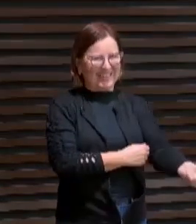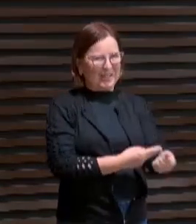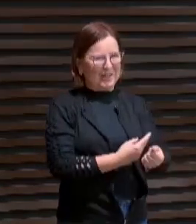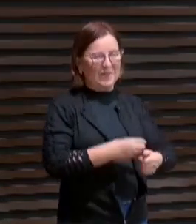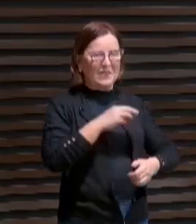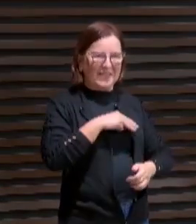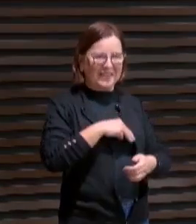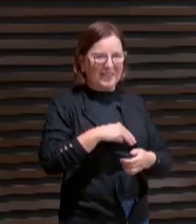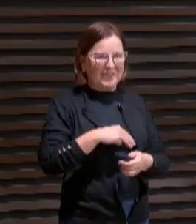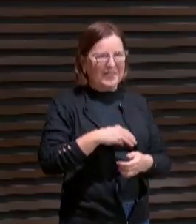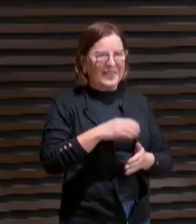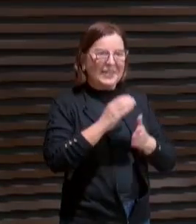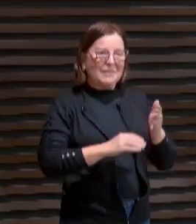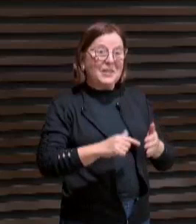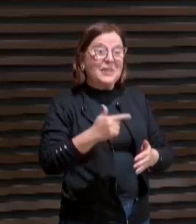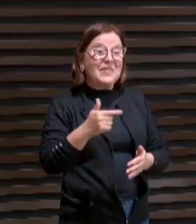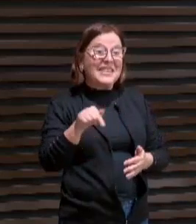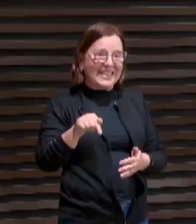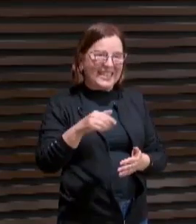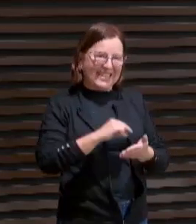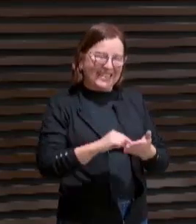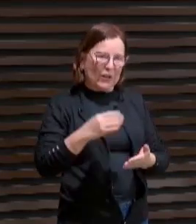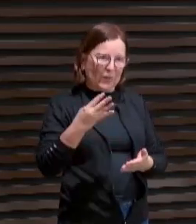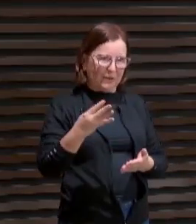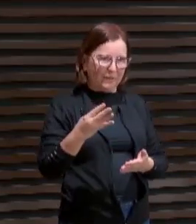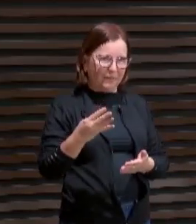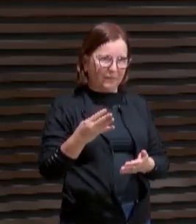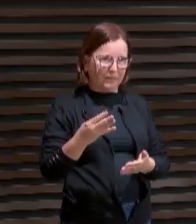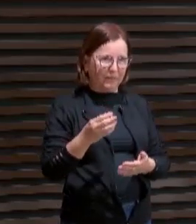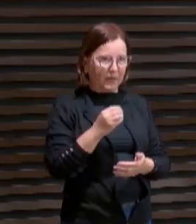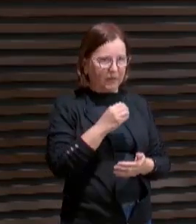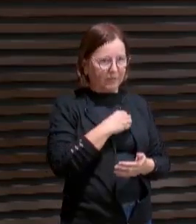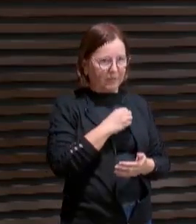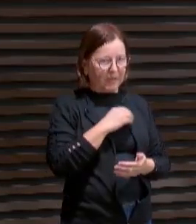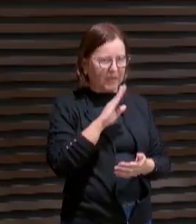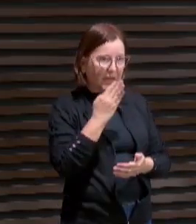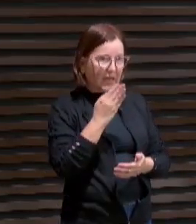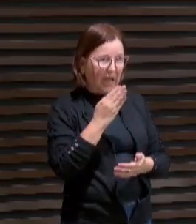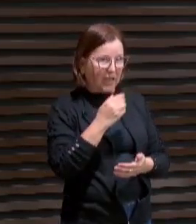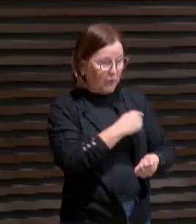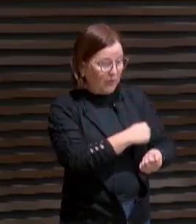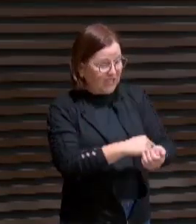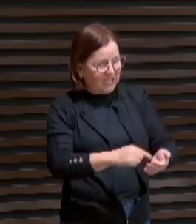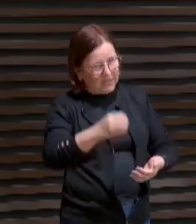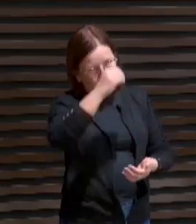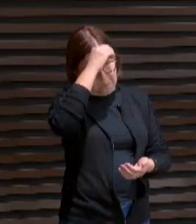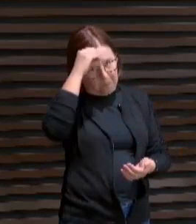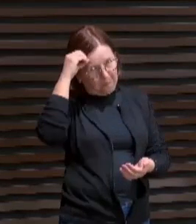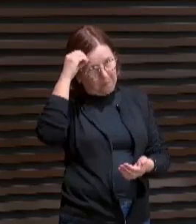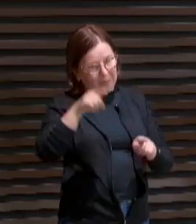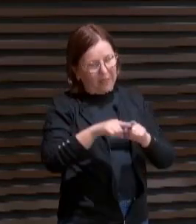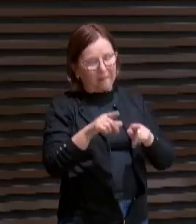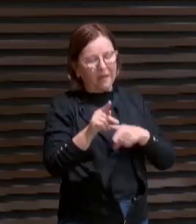Mateus 27, 4. Pequei, traindo sangue inocente. Eles, porém,